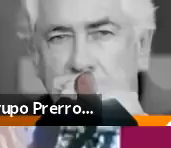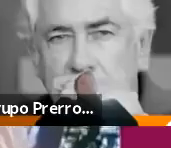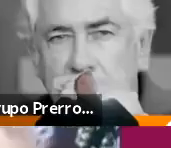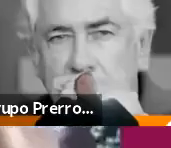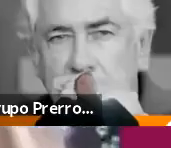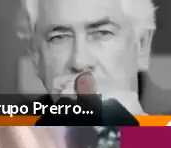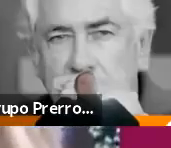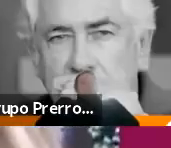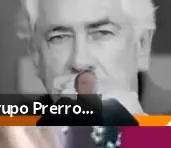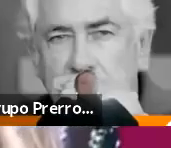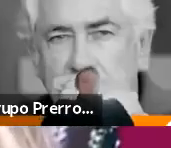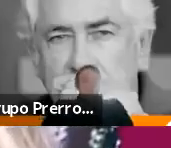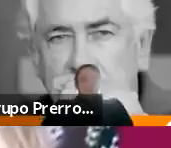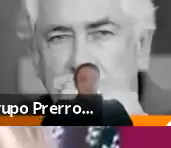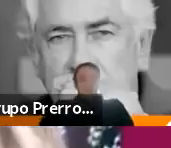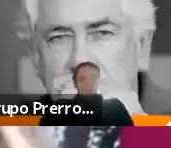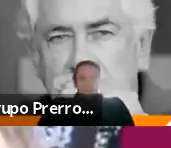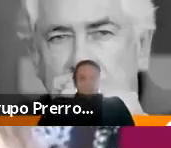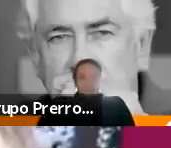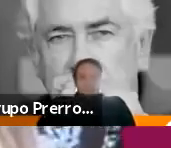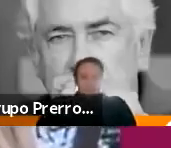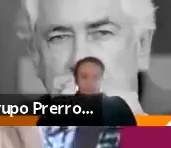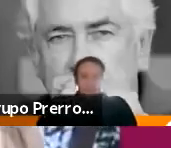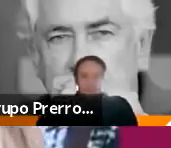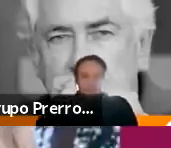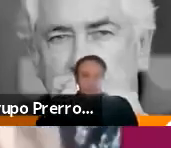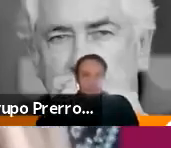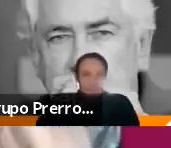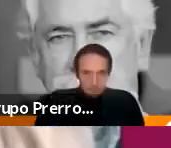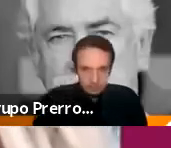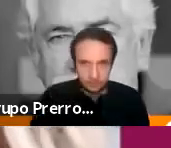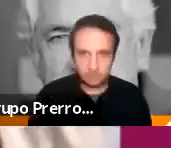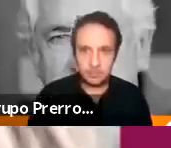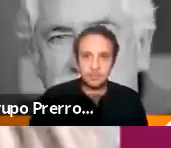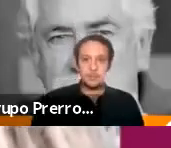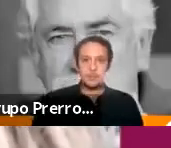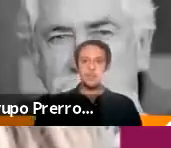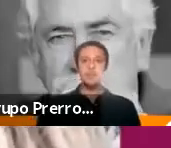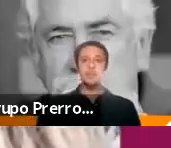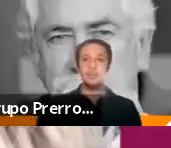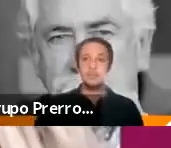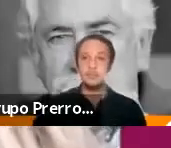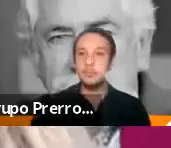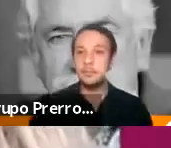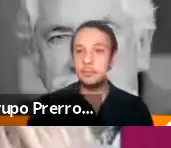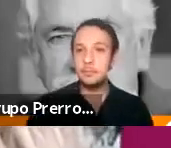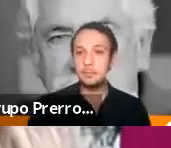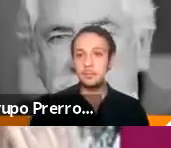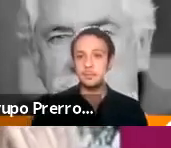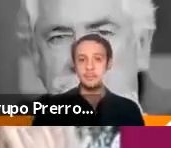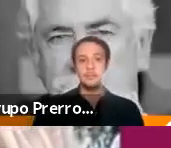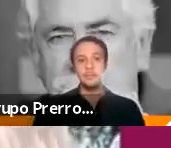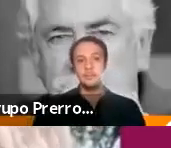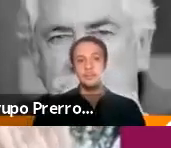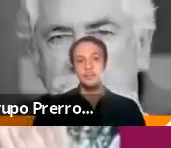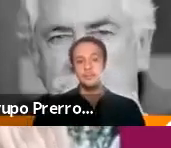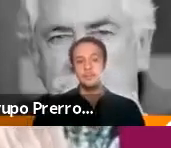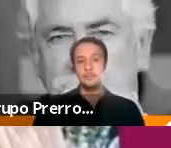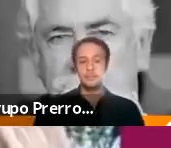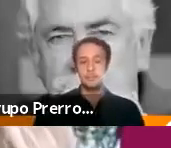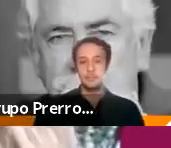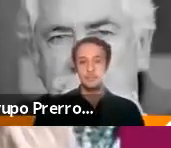revirado. Bem, essa não é a minha história, não é o meu depoimento. Mas se eu não consigo me solidarizar com essa criança e com essa